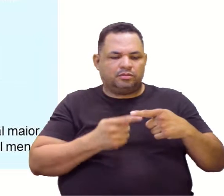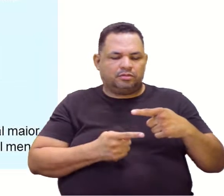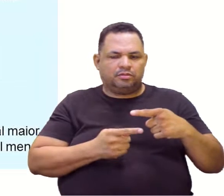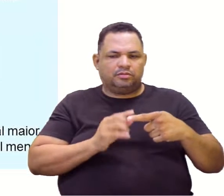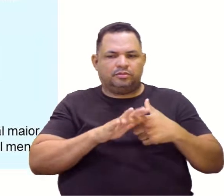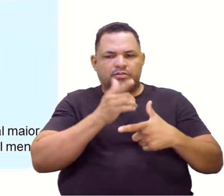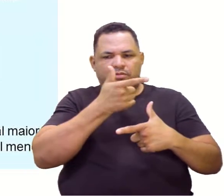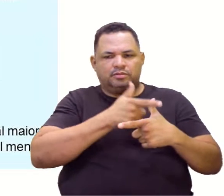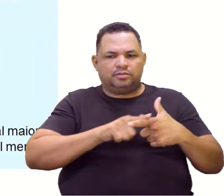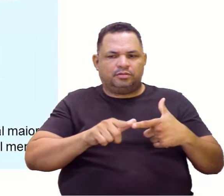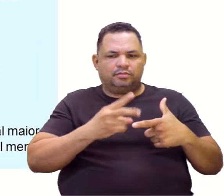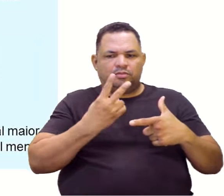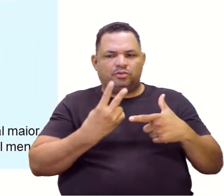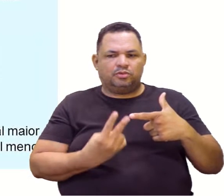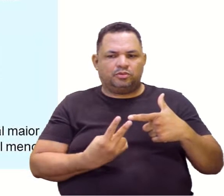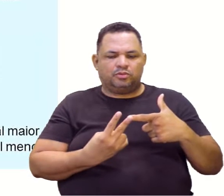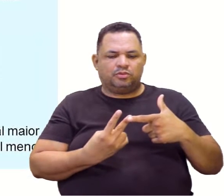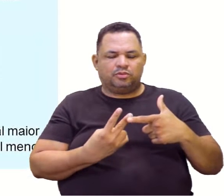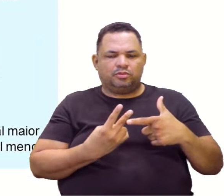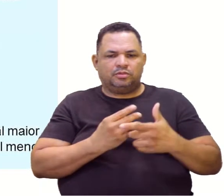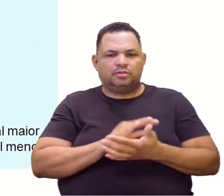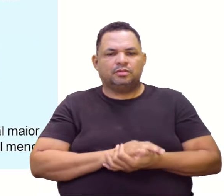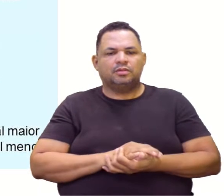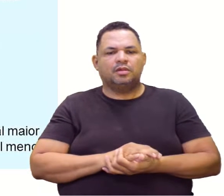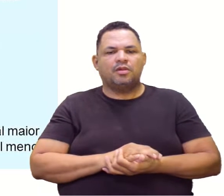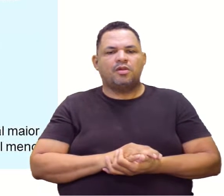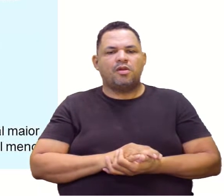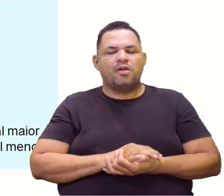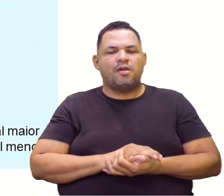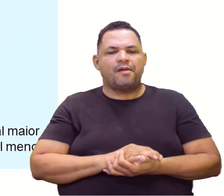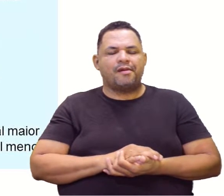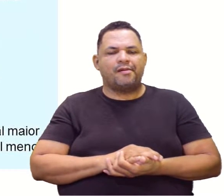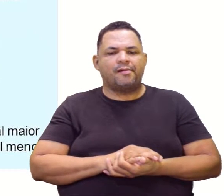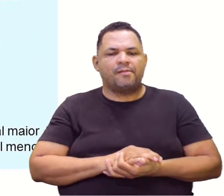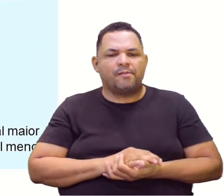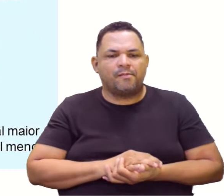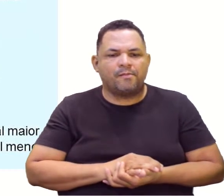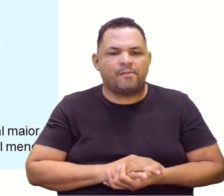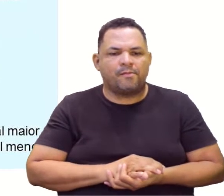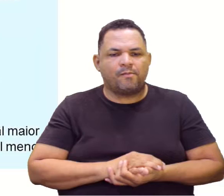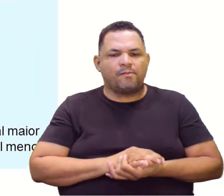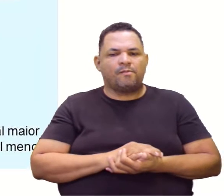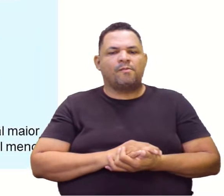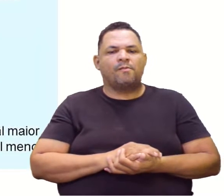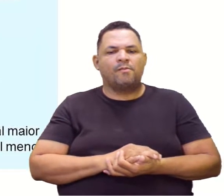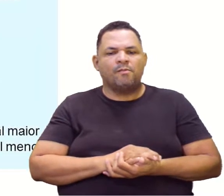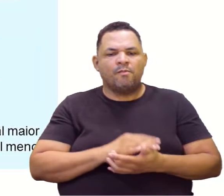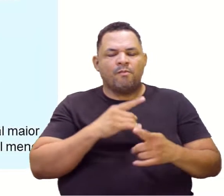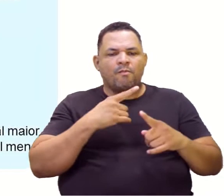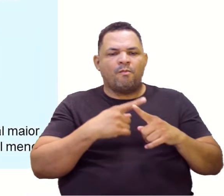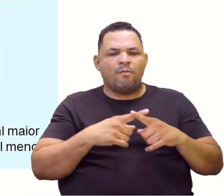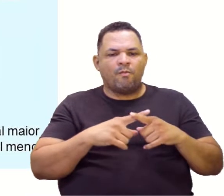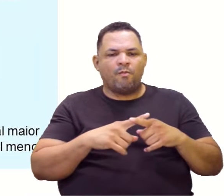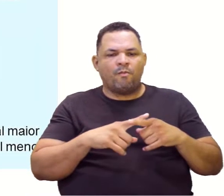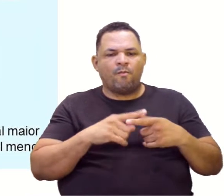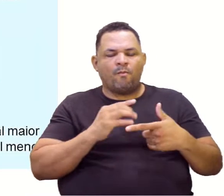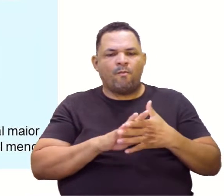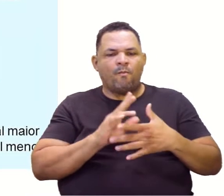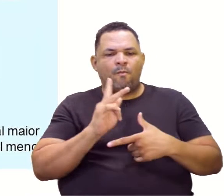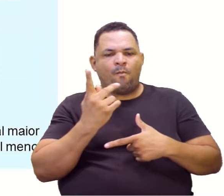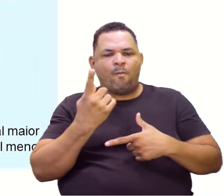por 2. Então, a área do trapézio é base maior mais base menor, vezes a